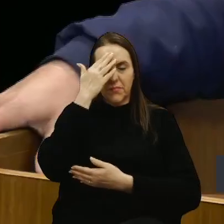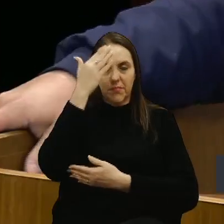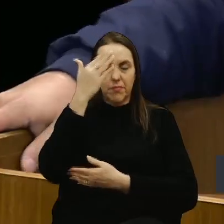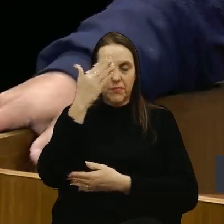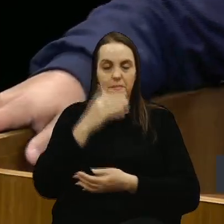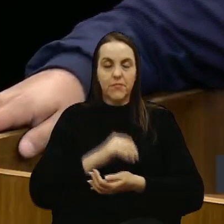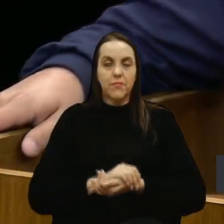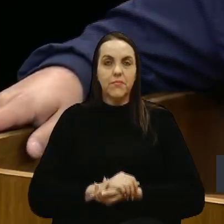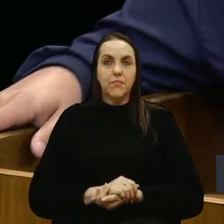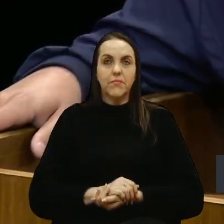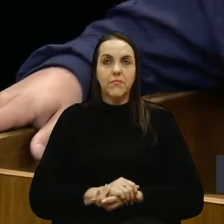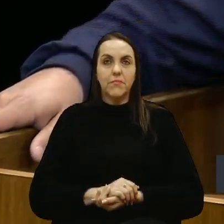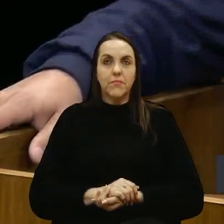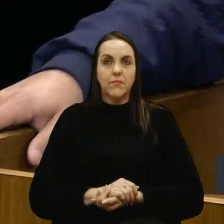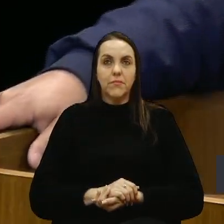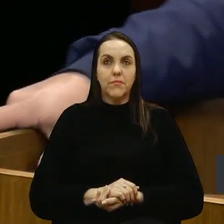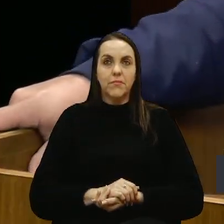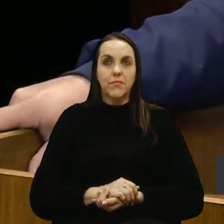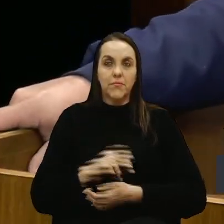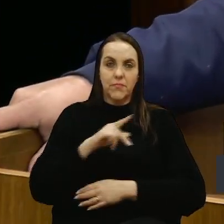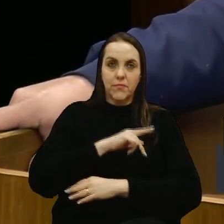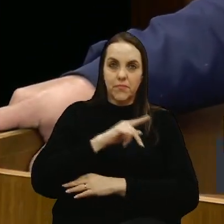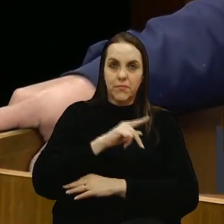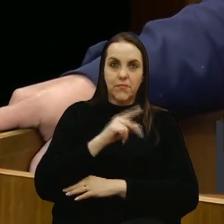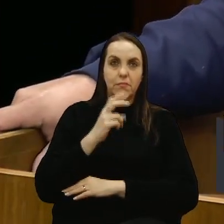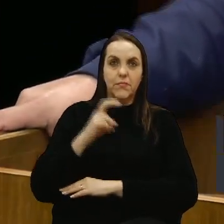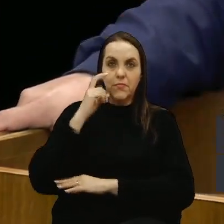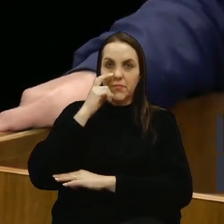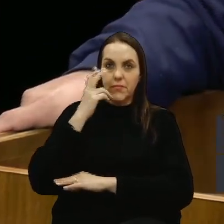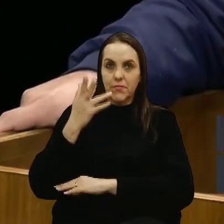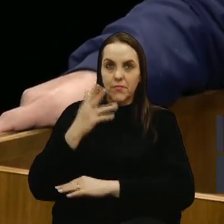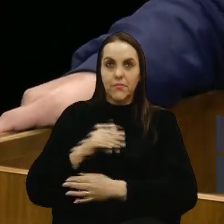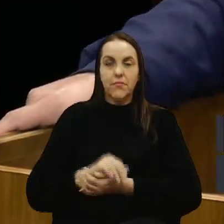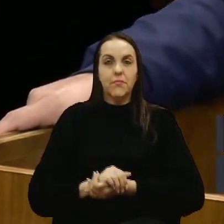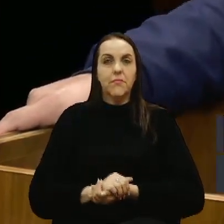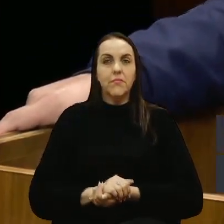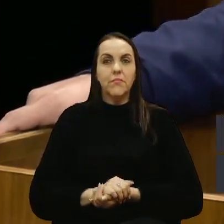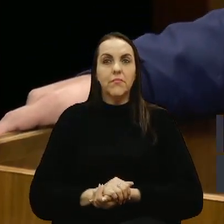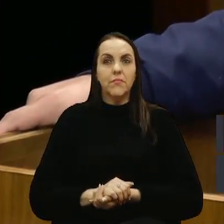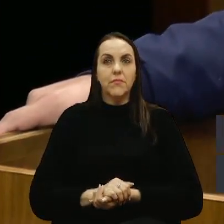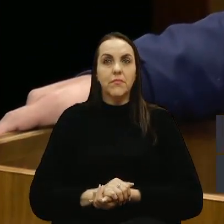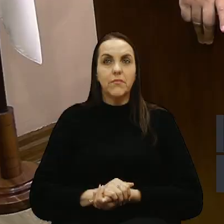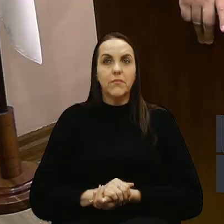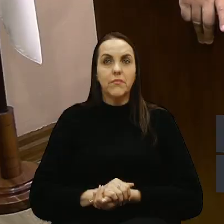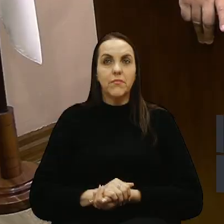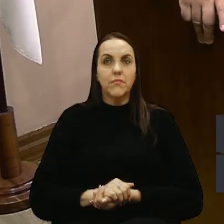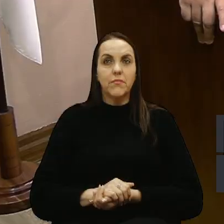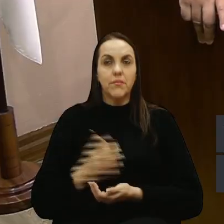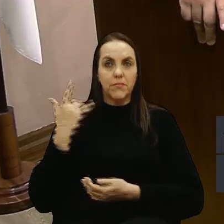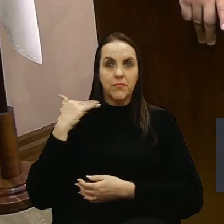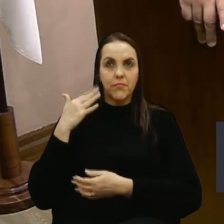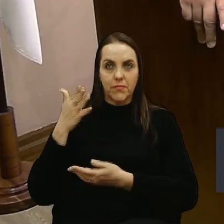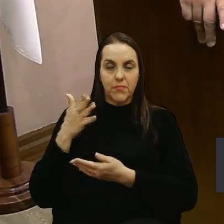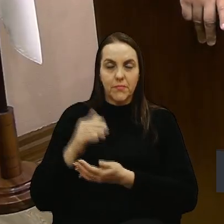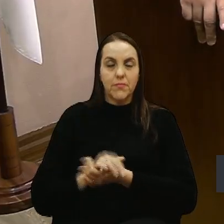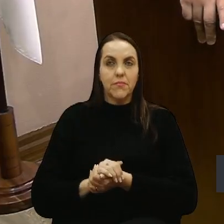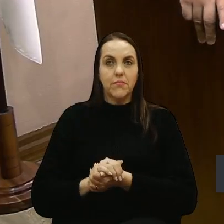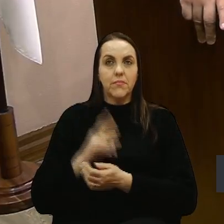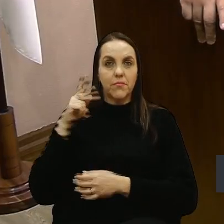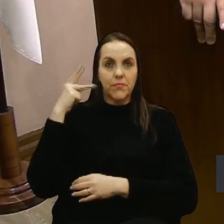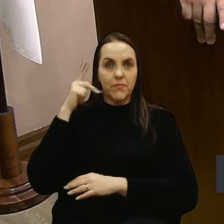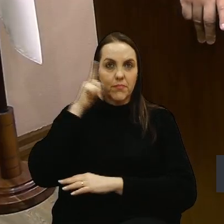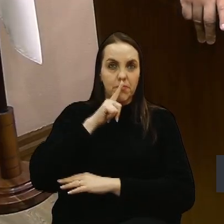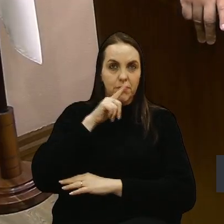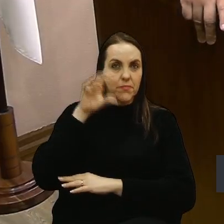Obrigado, quem nos preside, vereadora Andressa Malman. De imediato, seu parte, vereadora Andressa Malman. Vereador Lucas, eu ouvi muita gente